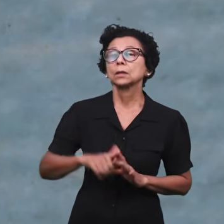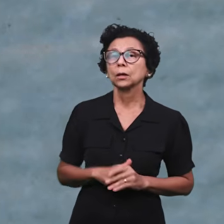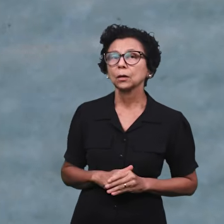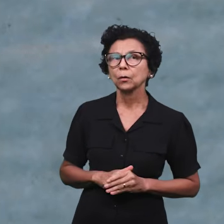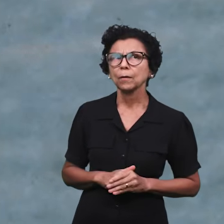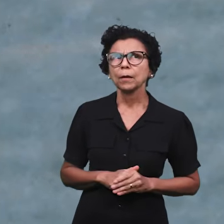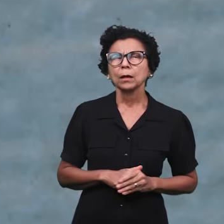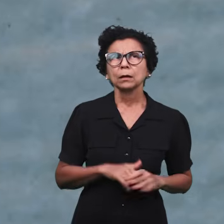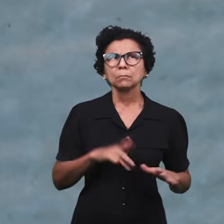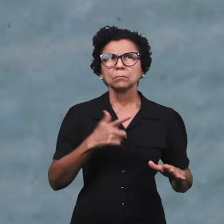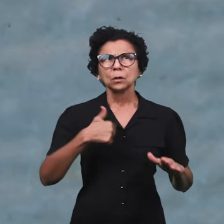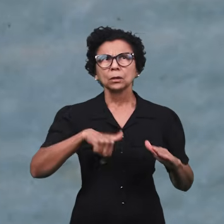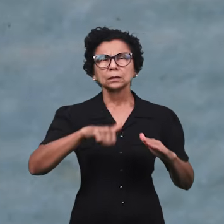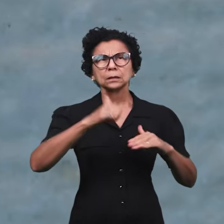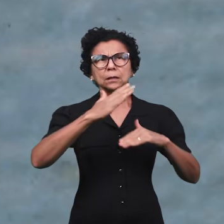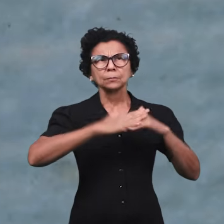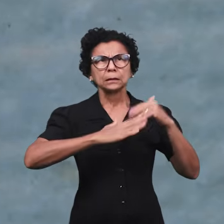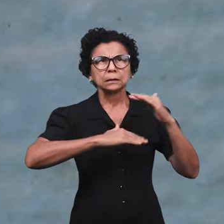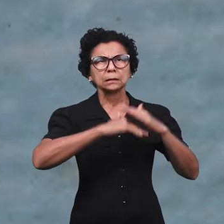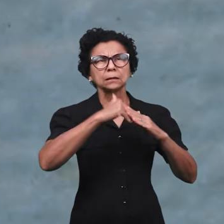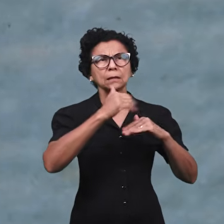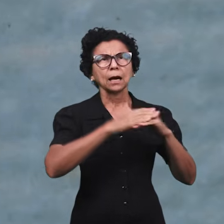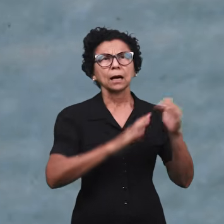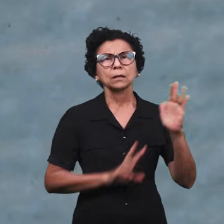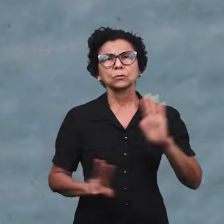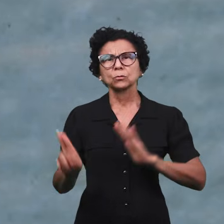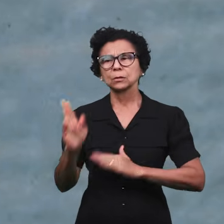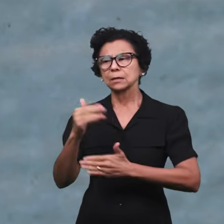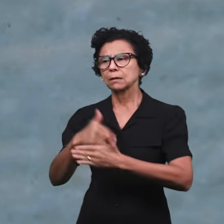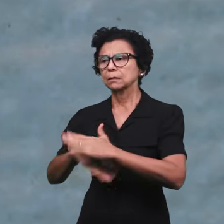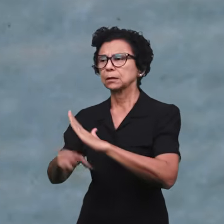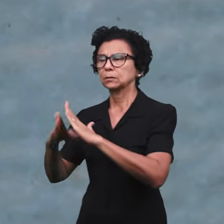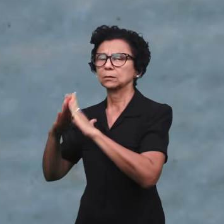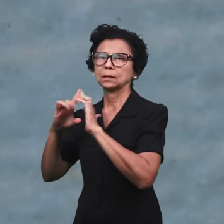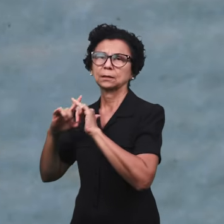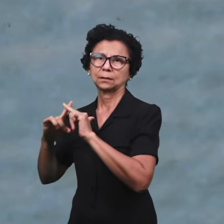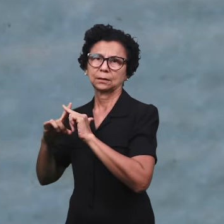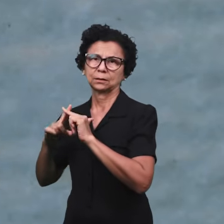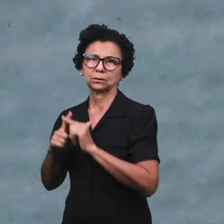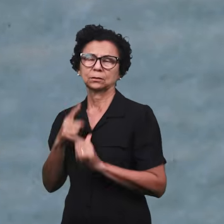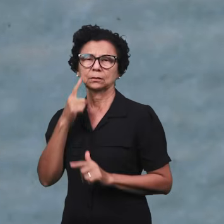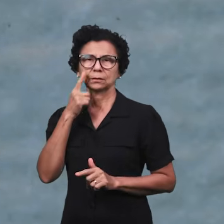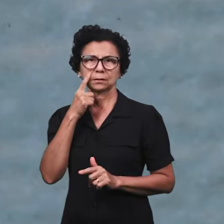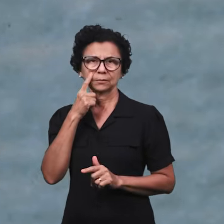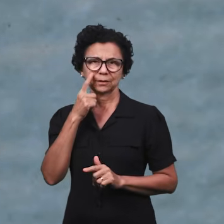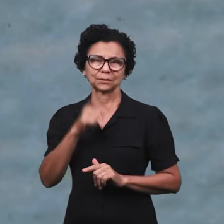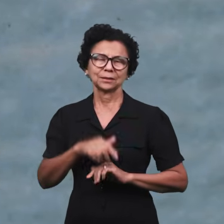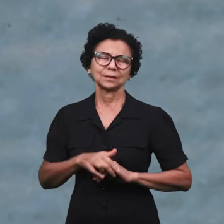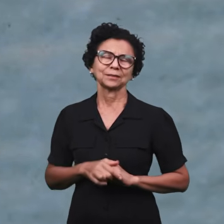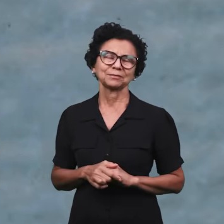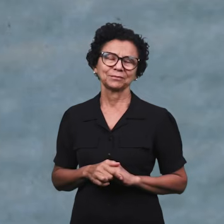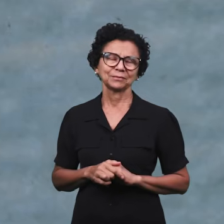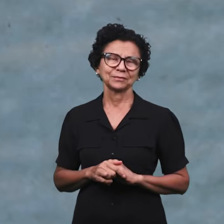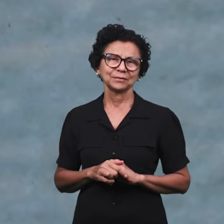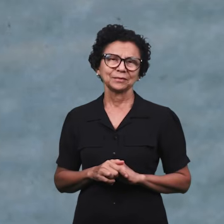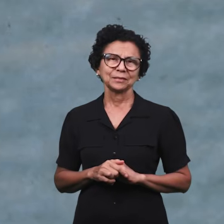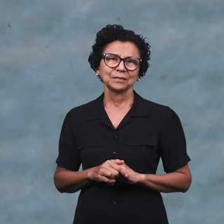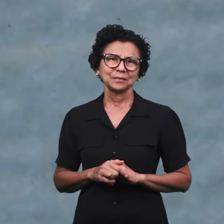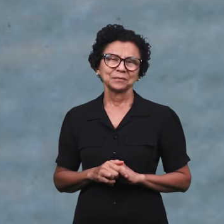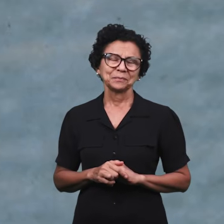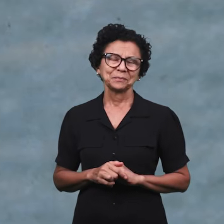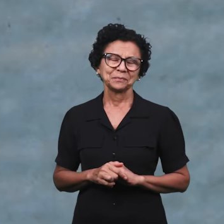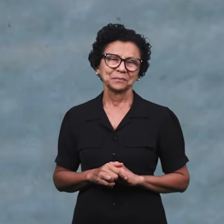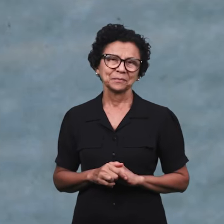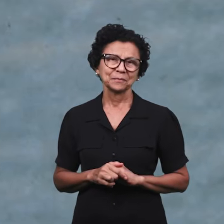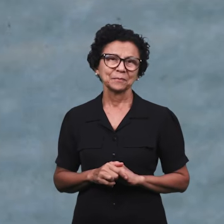gente aprende na nossa profissão dentro do dia a dia da igreja. Você vai saber daqui a pouquinho como é que isso acontece a partir